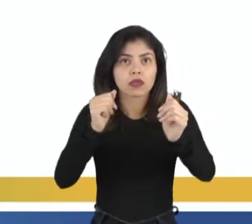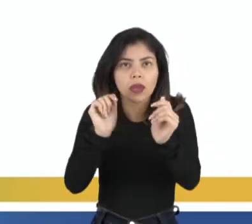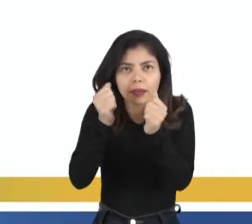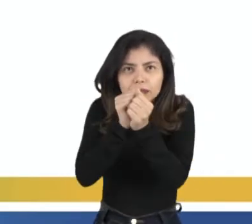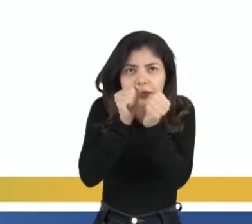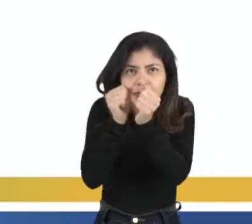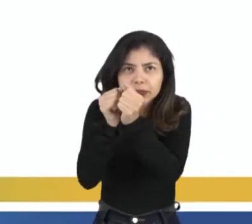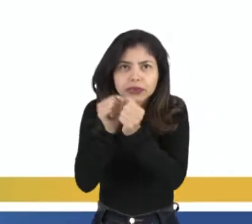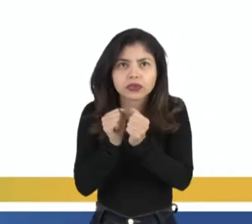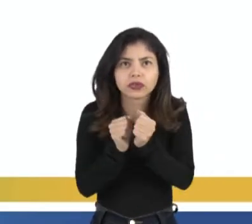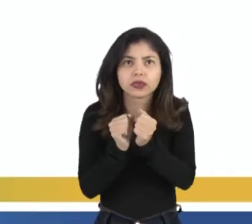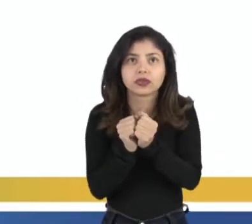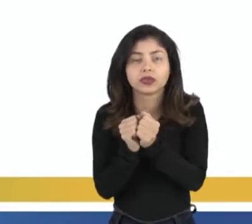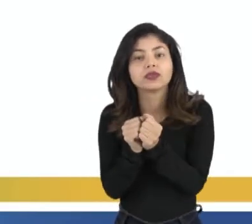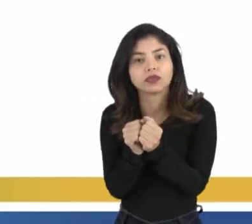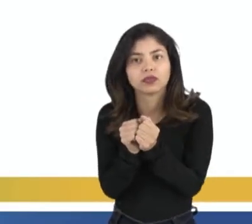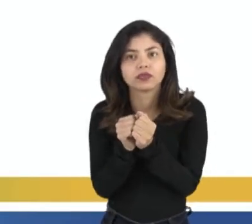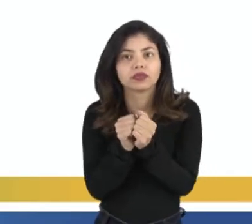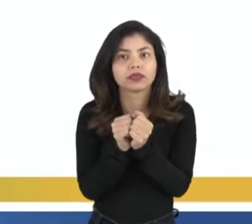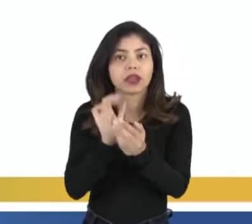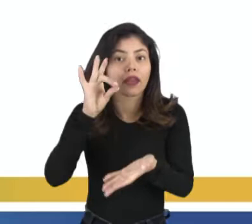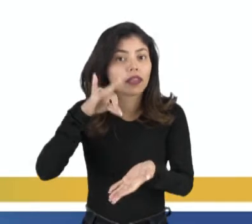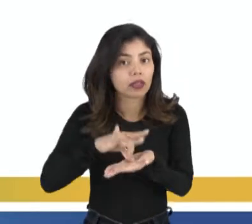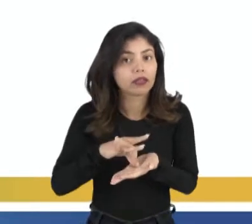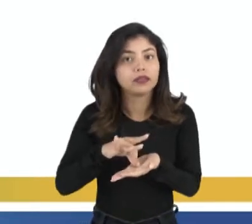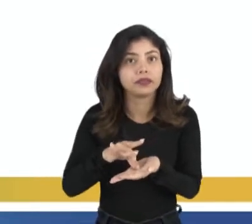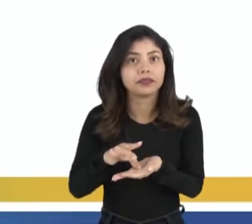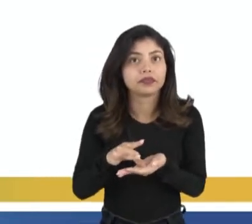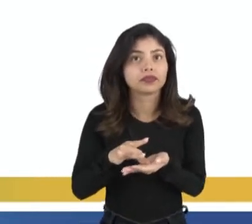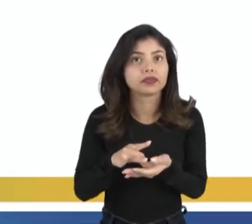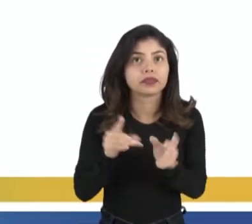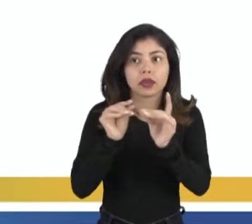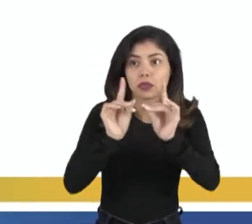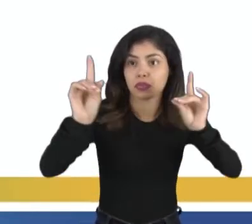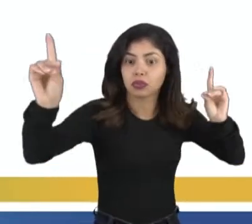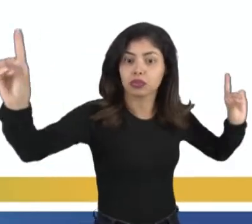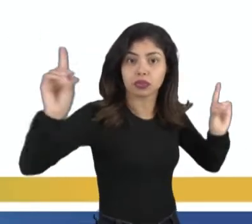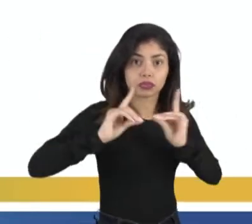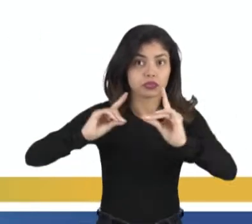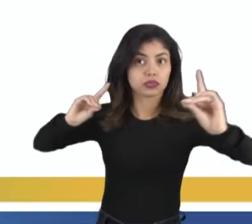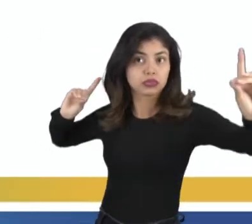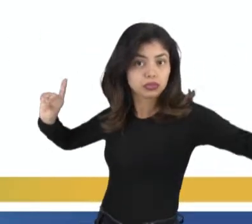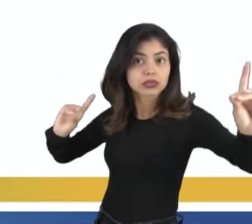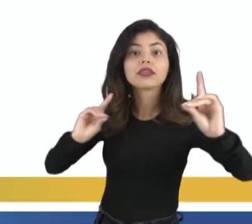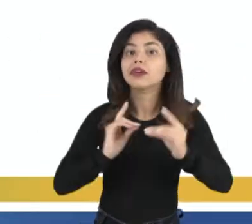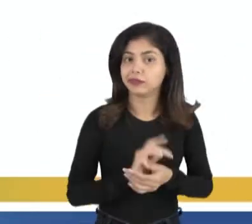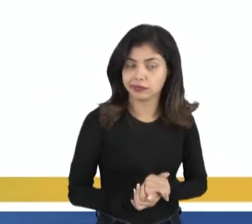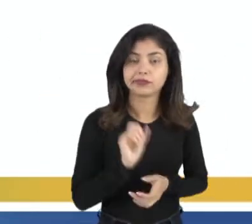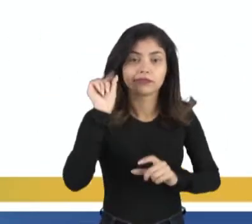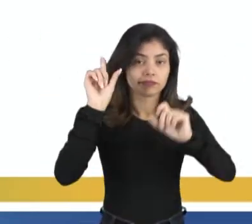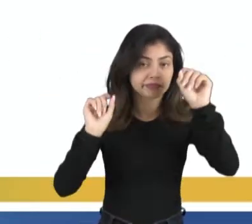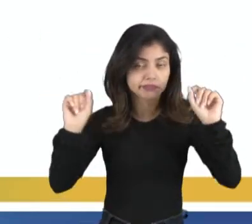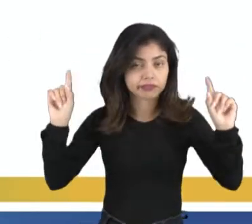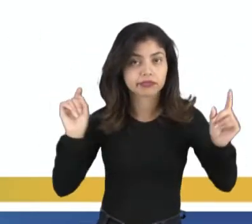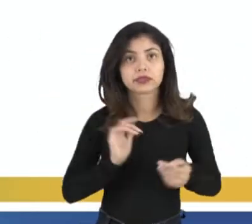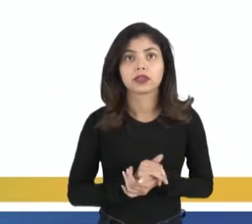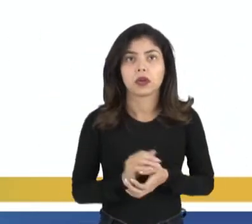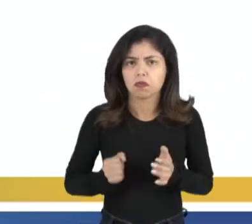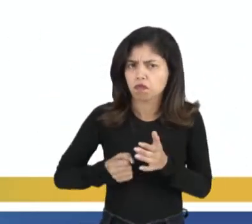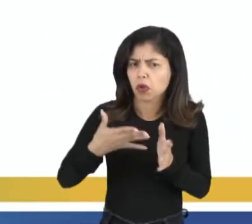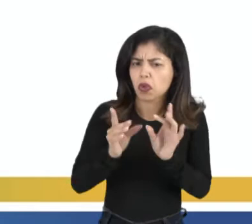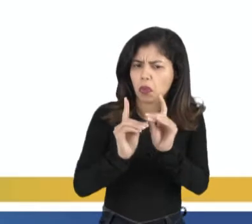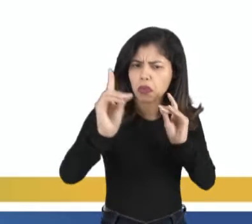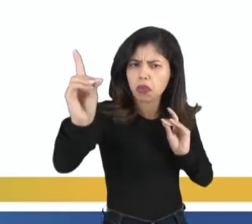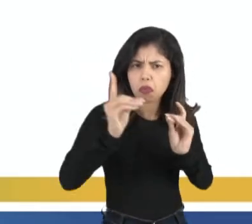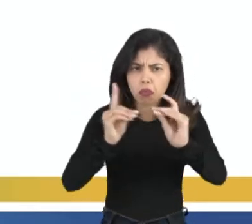tudo pertinho assim uma da outra na verdade elas estão anos hoje a distância né uma da outra eu